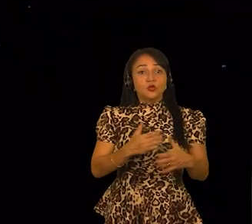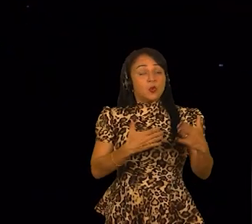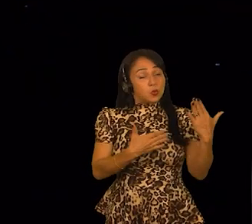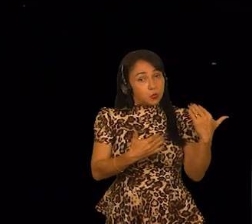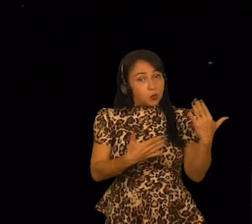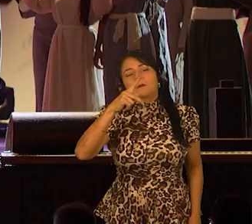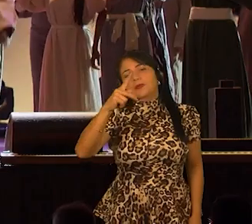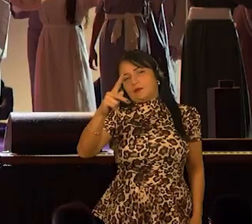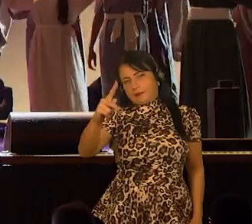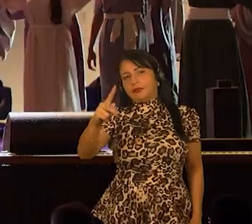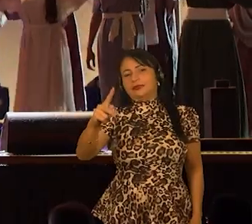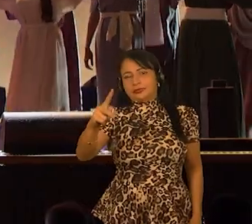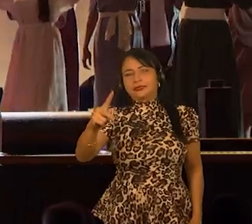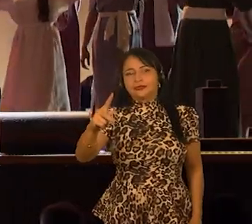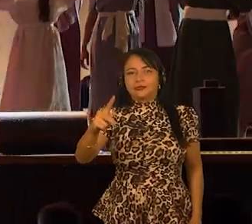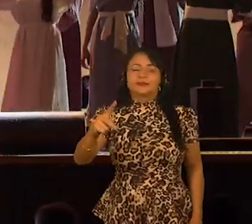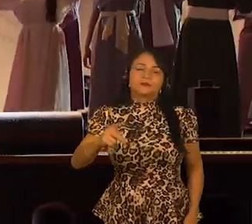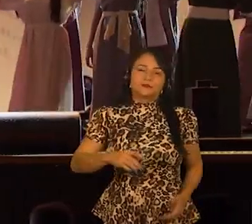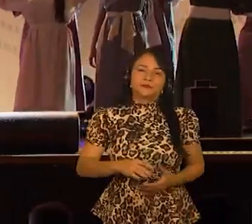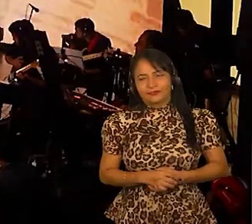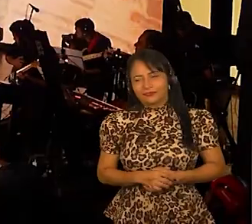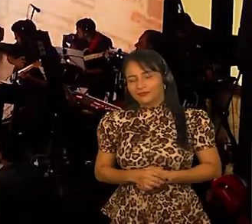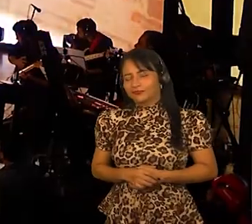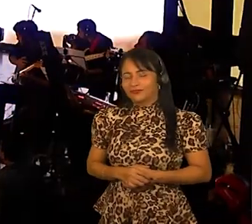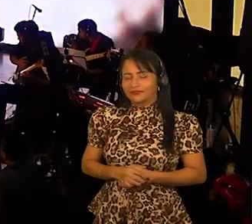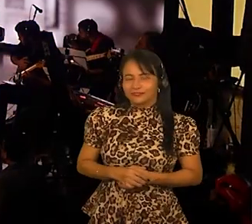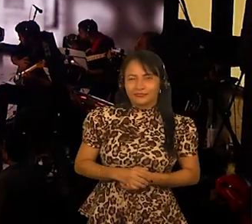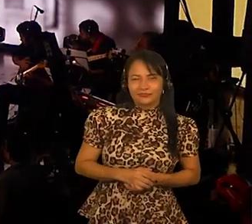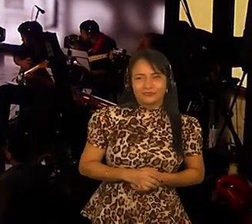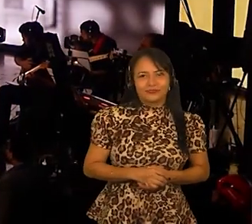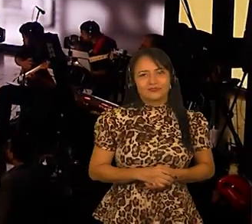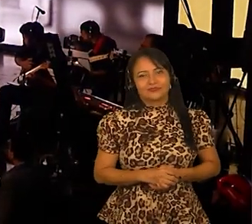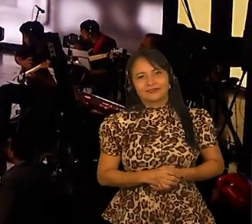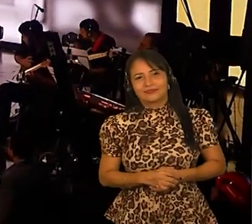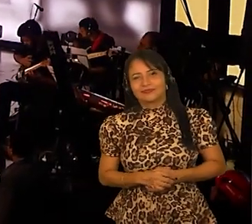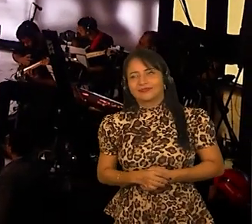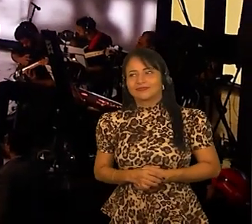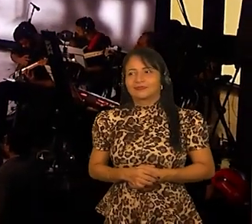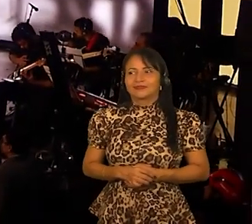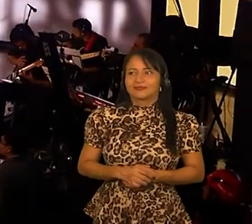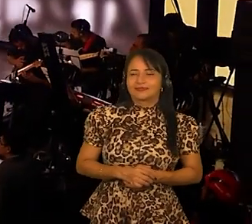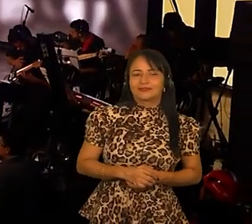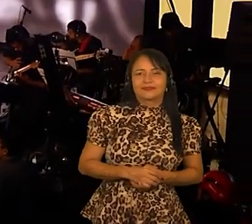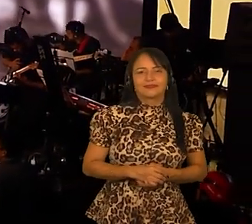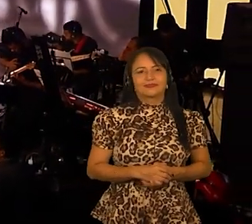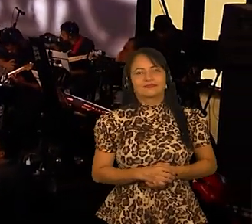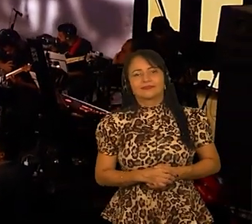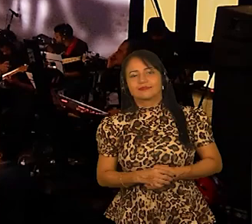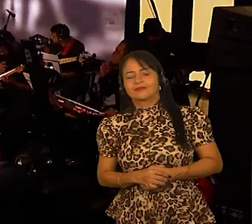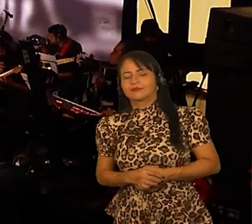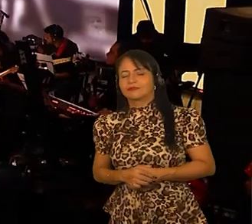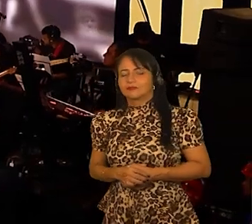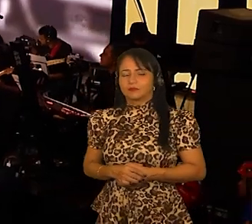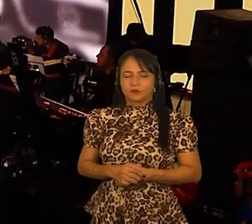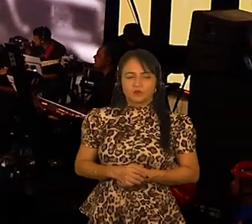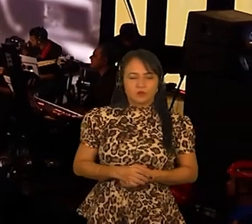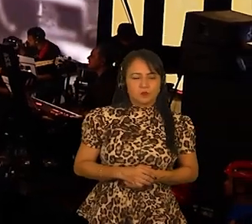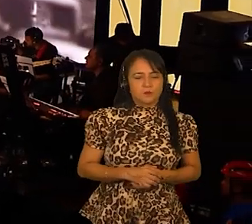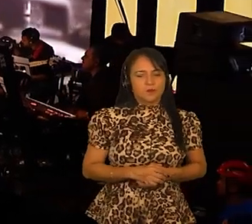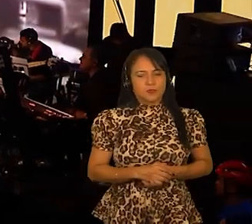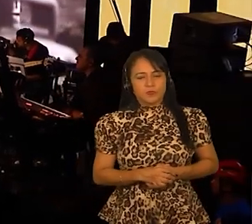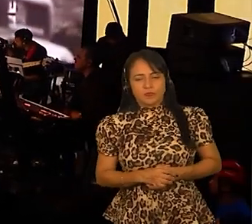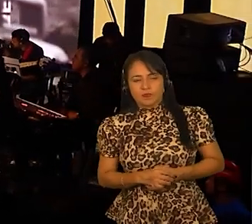celebração dos 112 anos da Assembleia de Deus, o que a humanidade vivenciou ao longo dos anos e reavivou